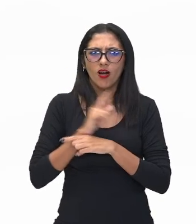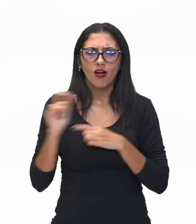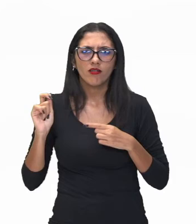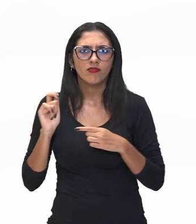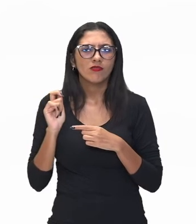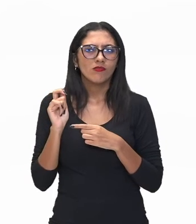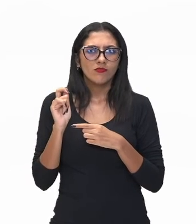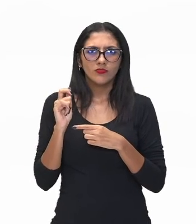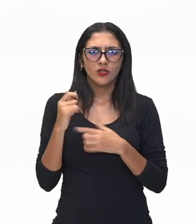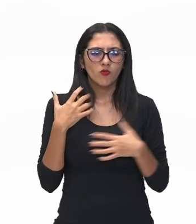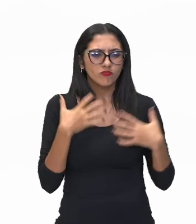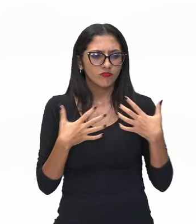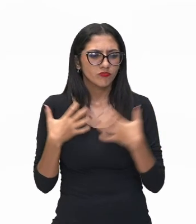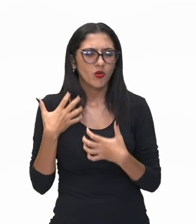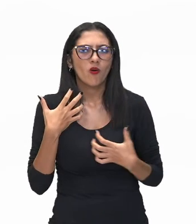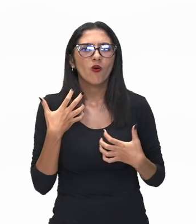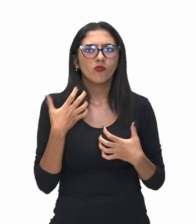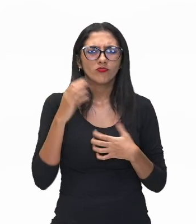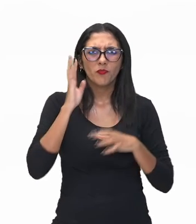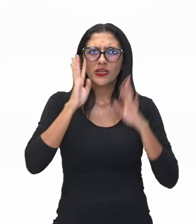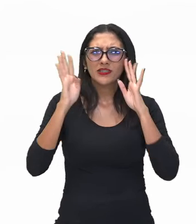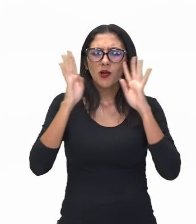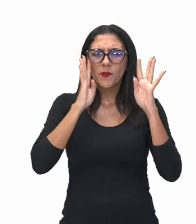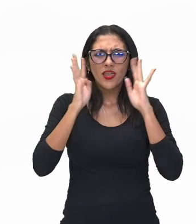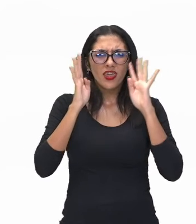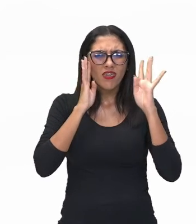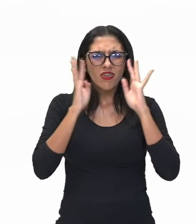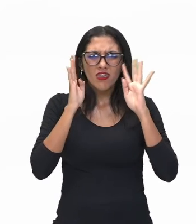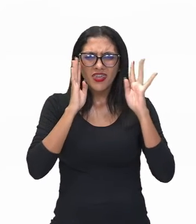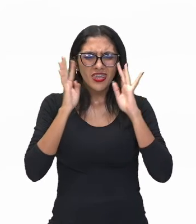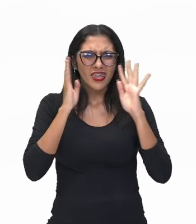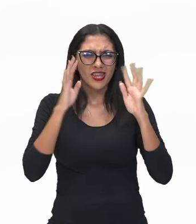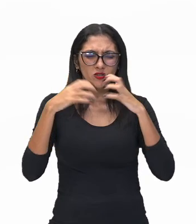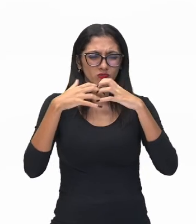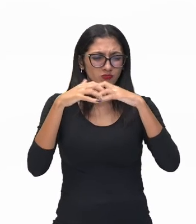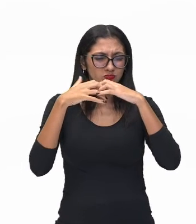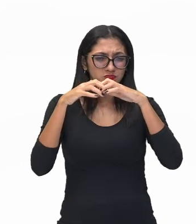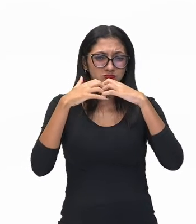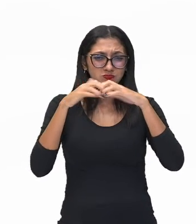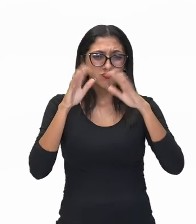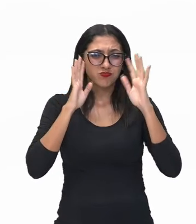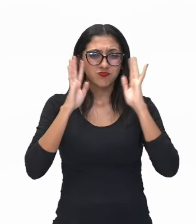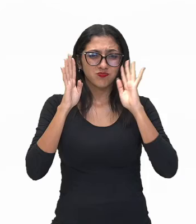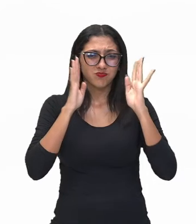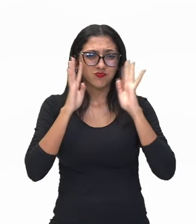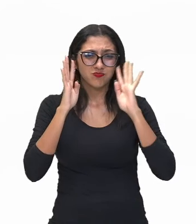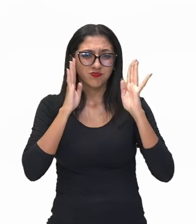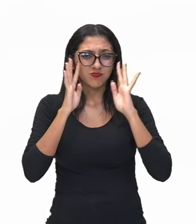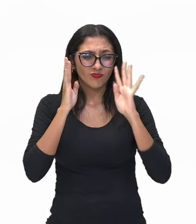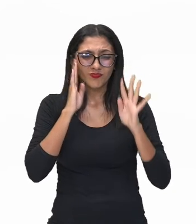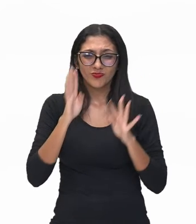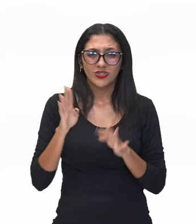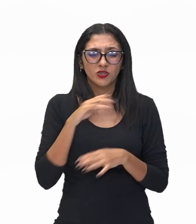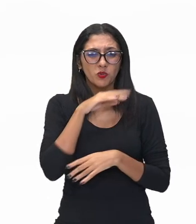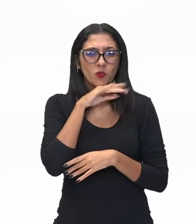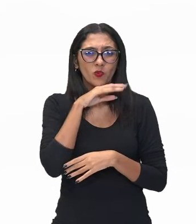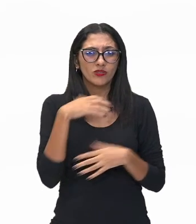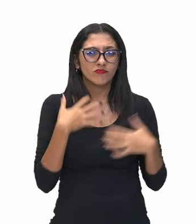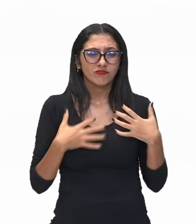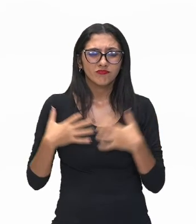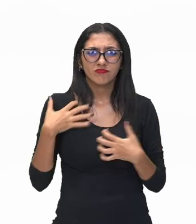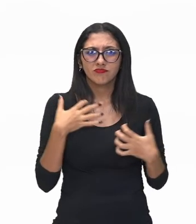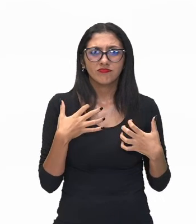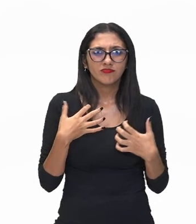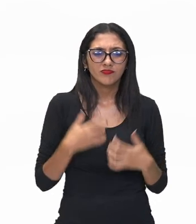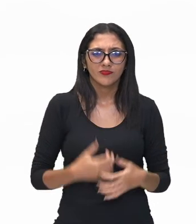si. Eu fico oco, eu fico bem assim, eu fico sem ninguém em